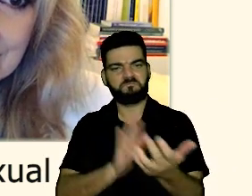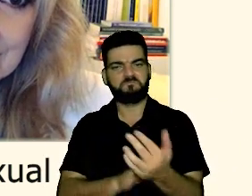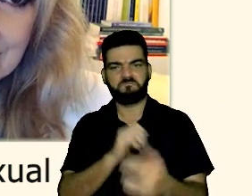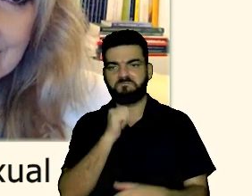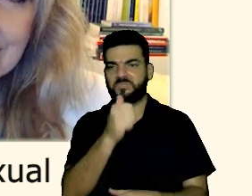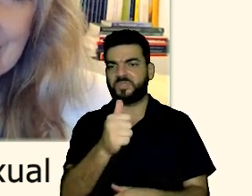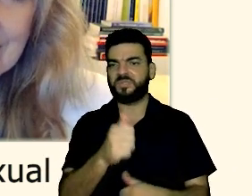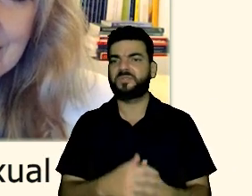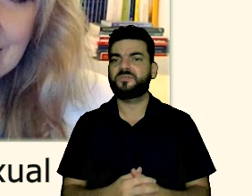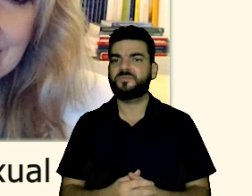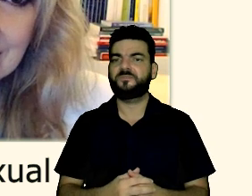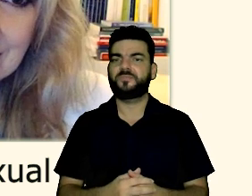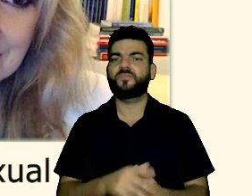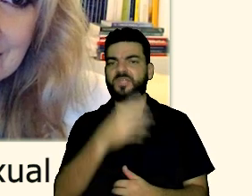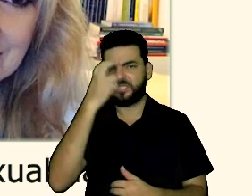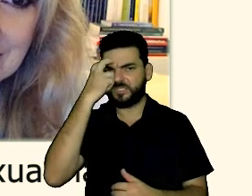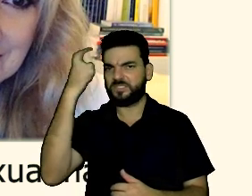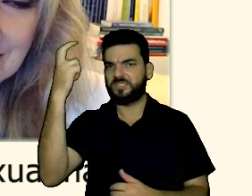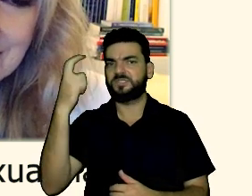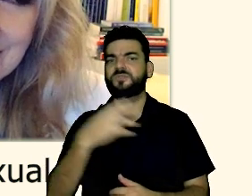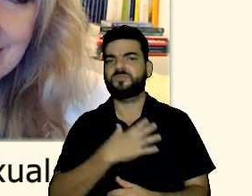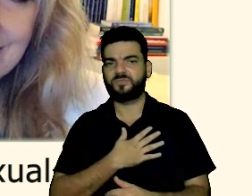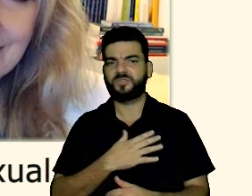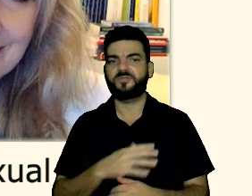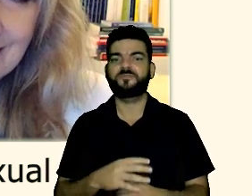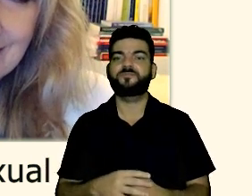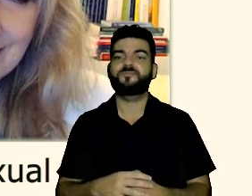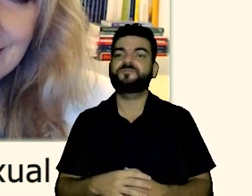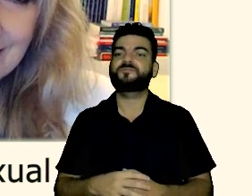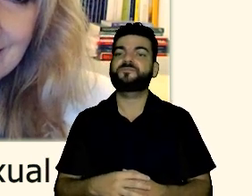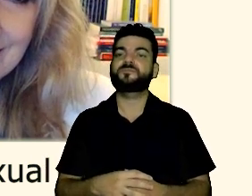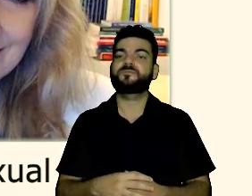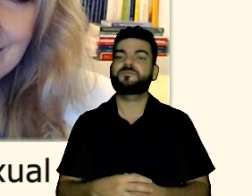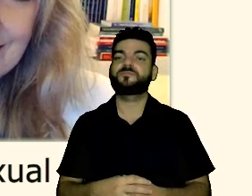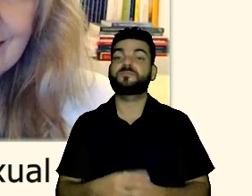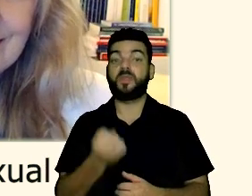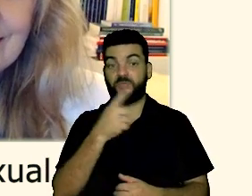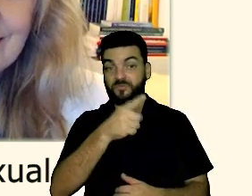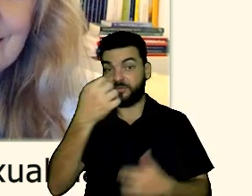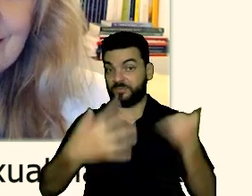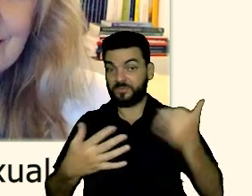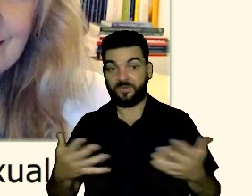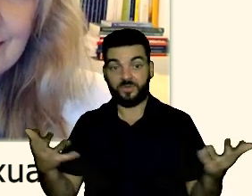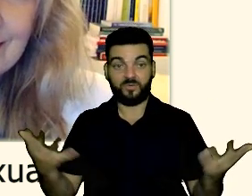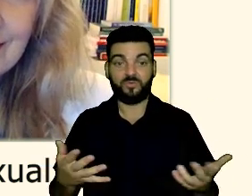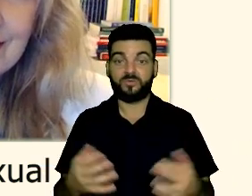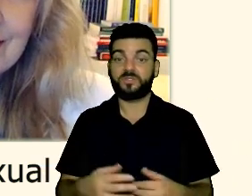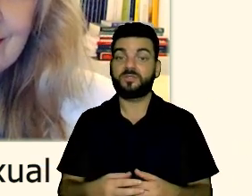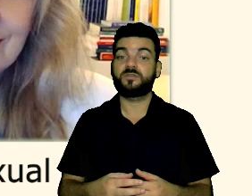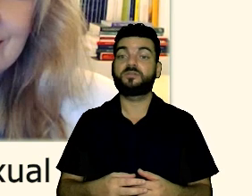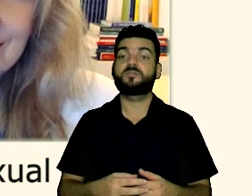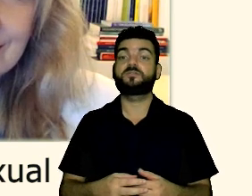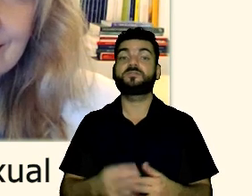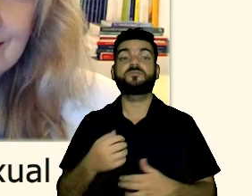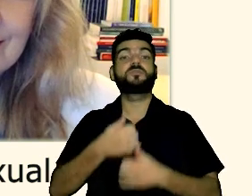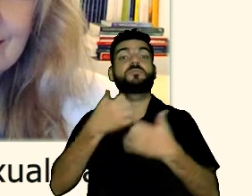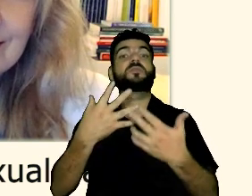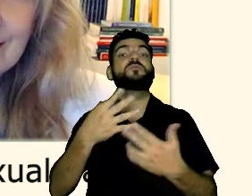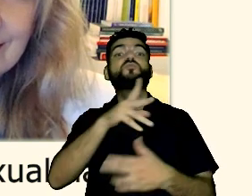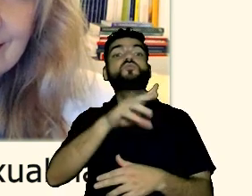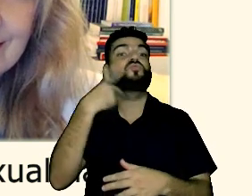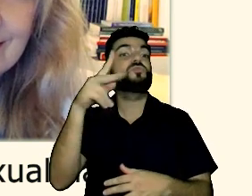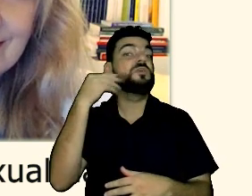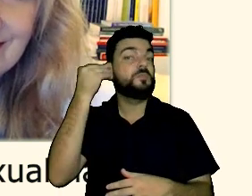Nós é que agradecemos a sua participação, Mariana, como sempre, a sua fala é brilhante, você é uma pessoa